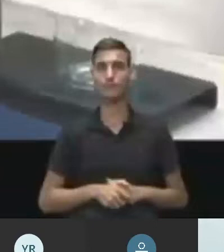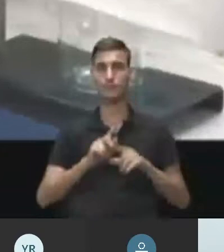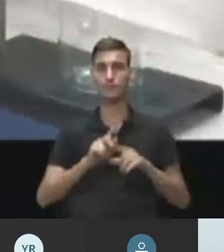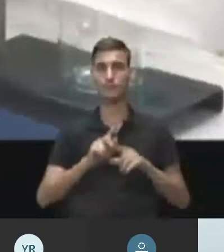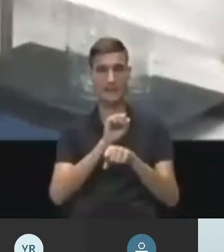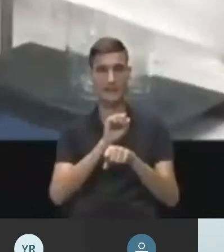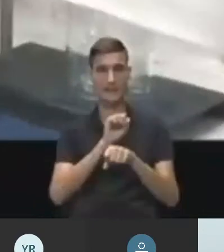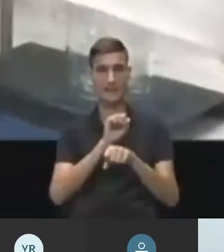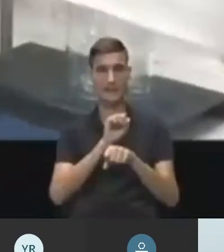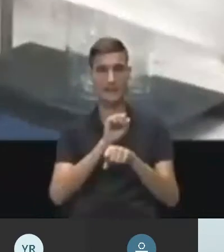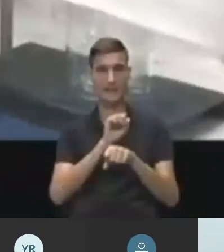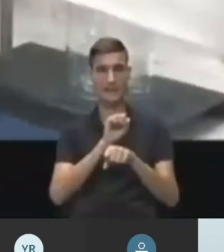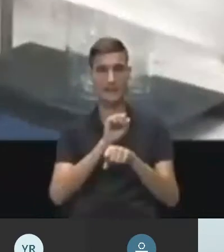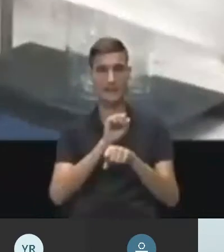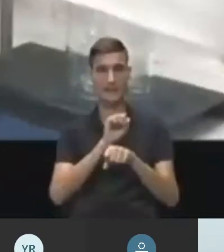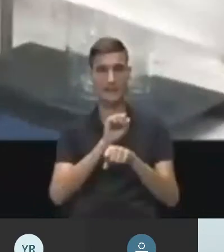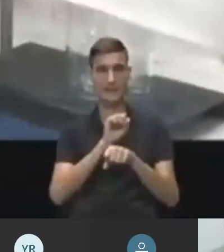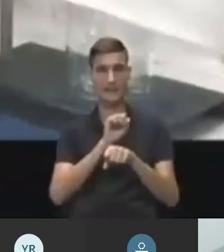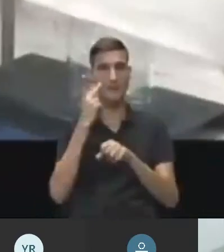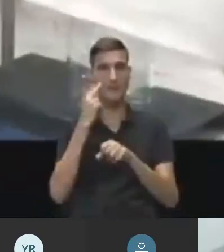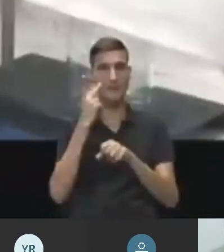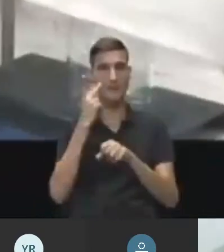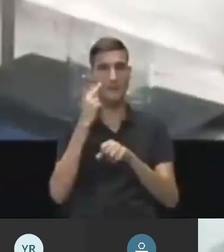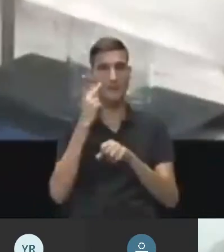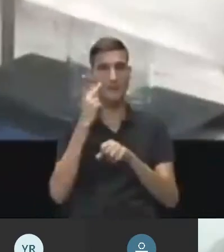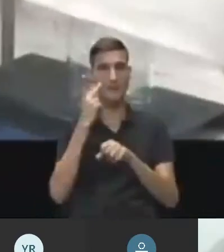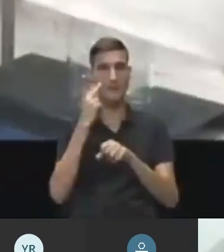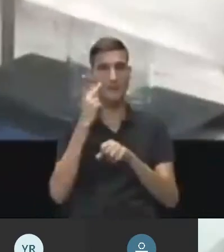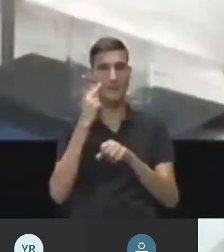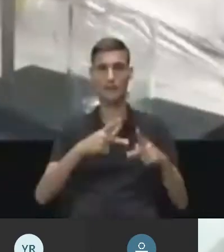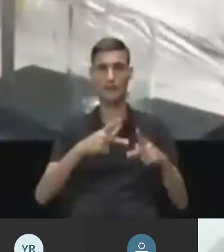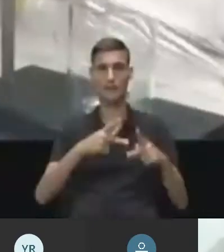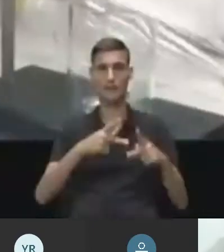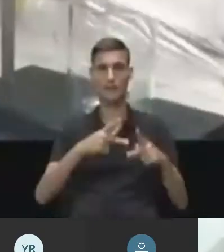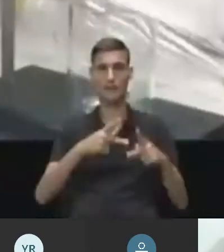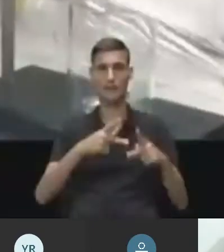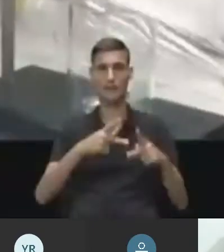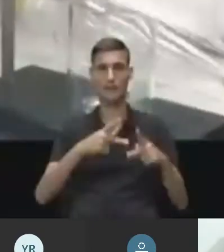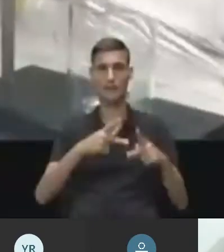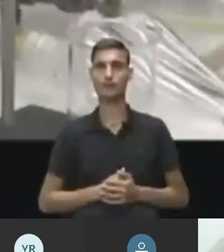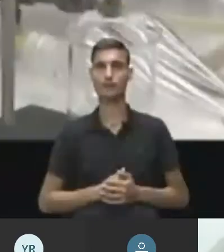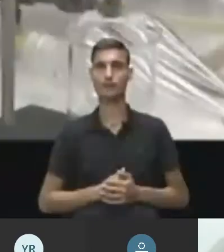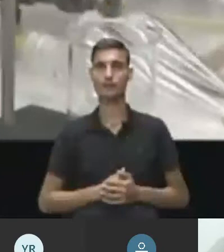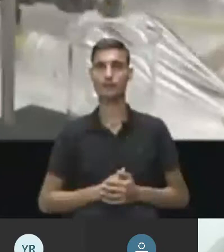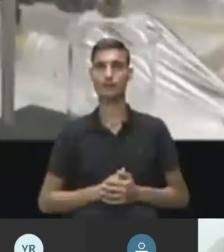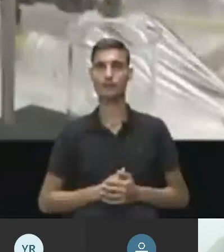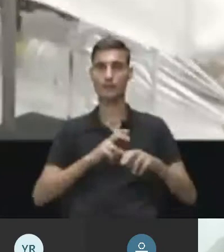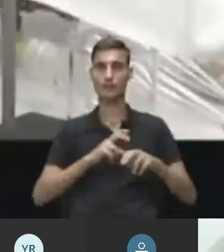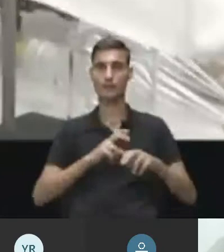certo? Olha, nesse funil tem a primeira substância que você pesou, que uma delas é o